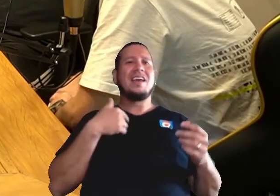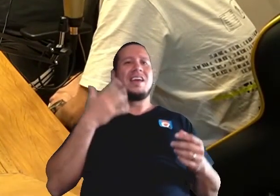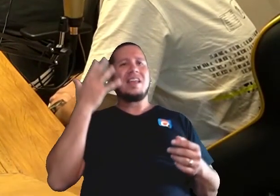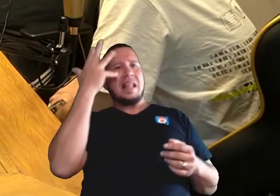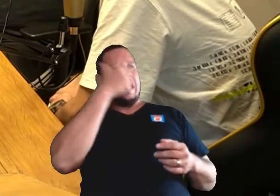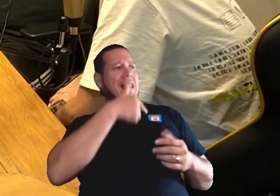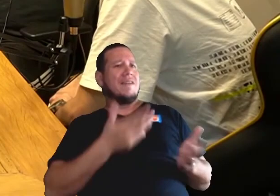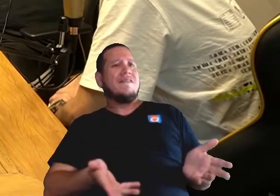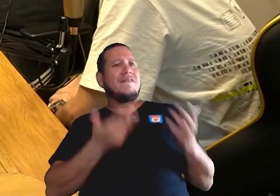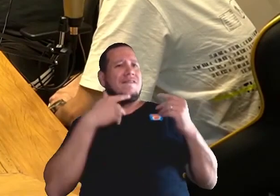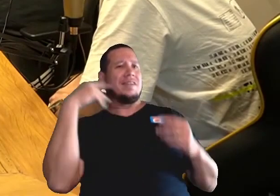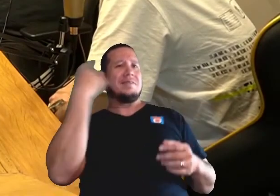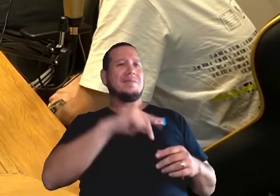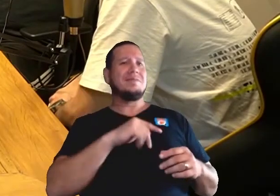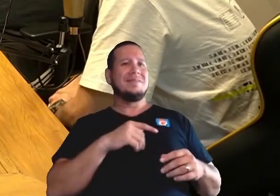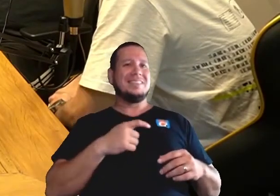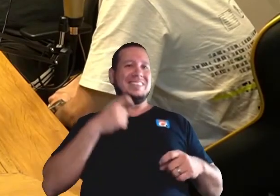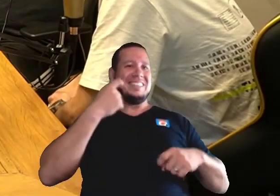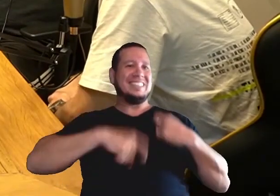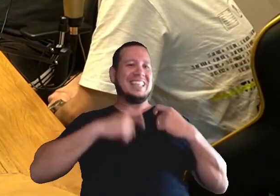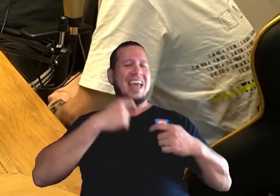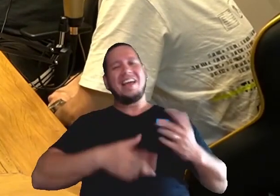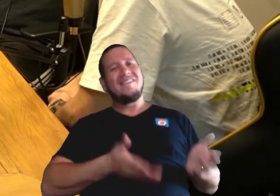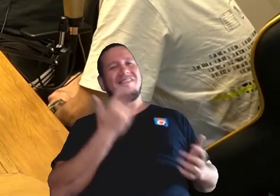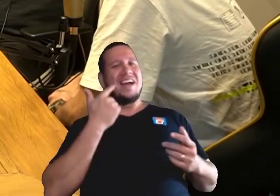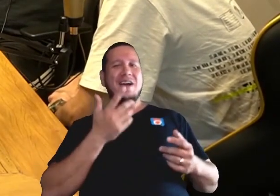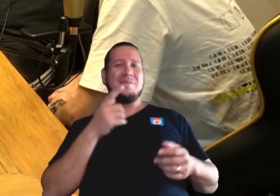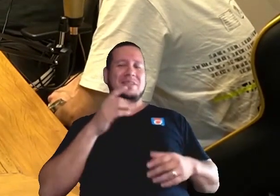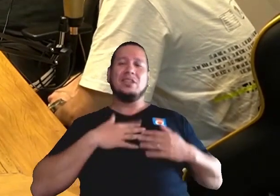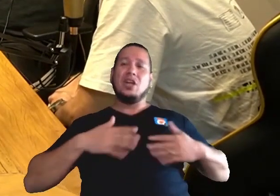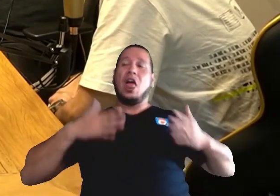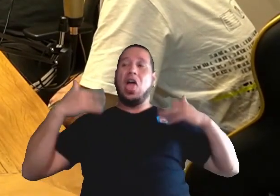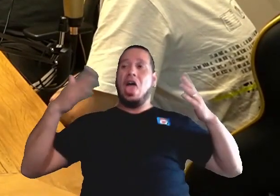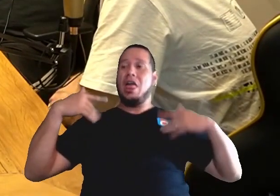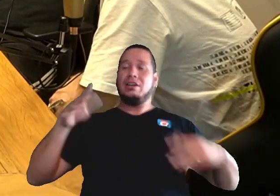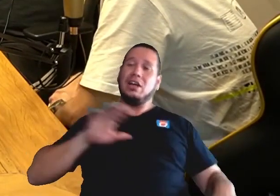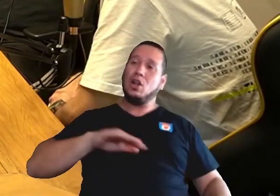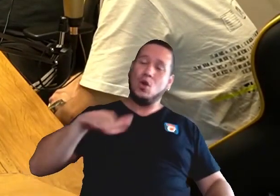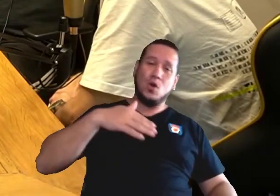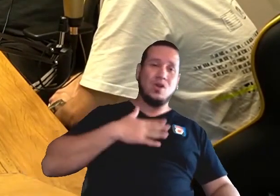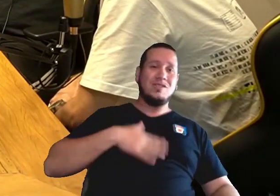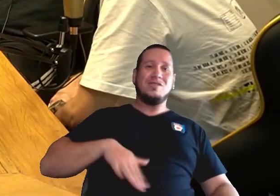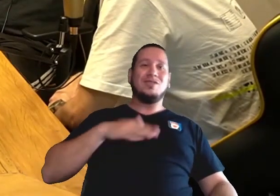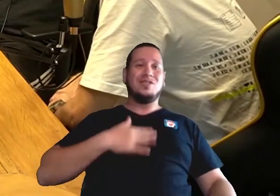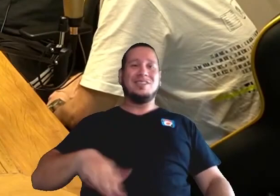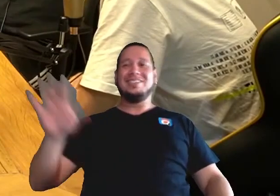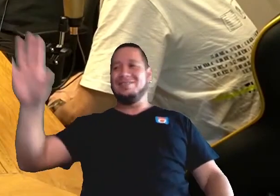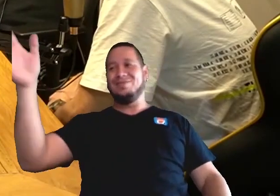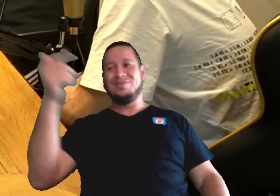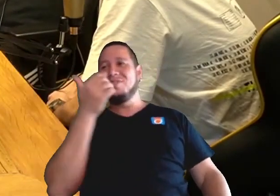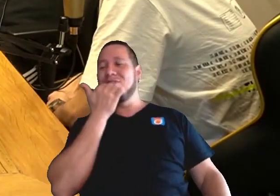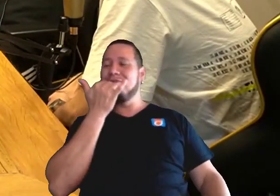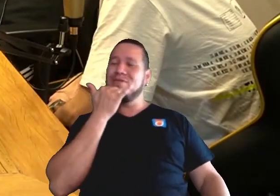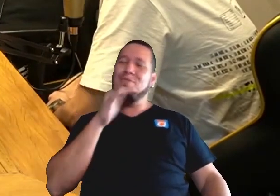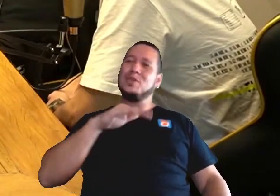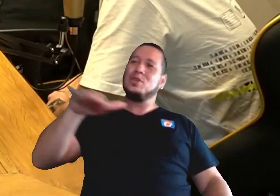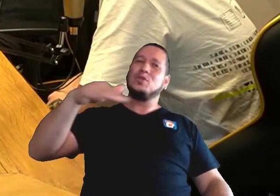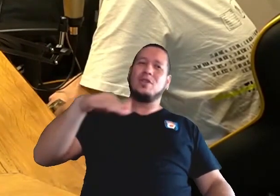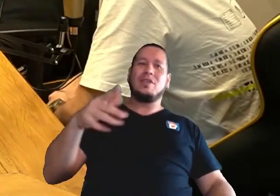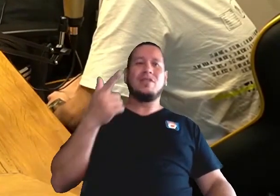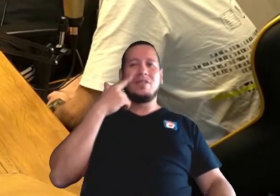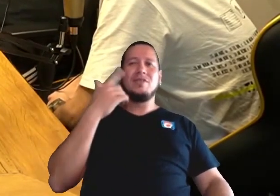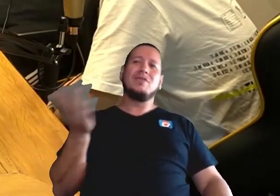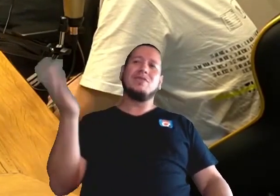assim aí gatão Vamos esquentar eu falei nossa tomou calor de água alemão já tô com maior calor aqui na nossa tá suave